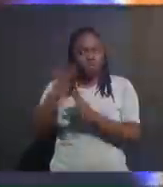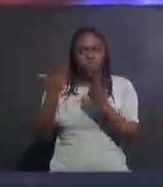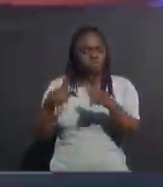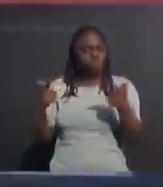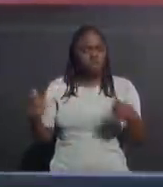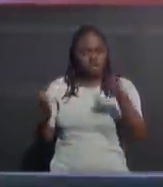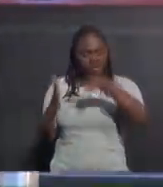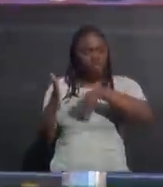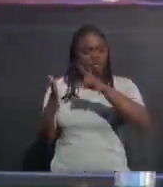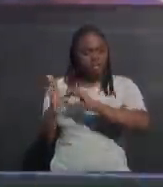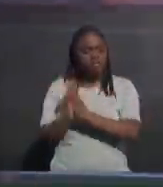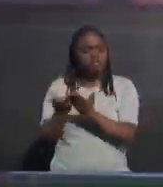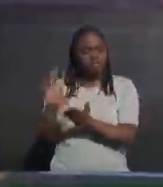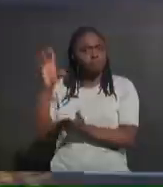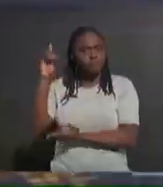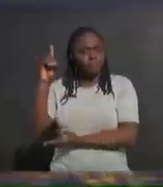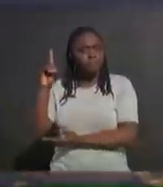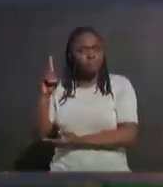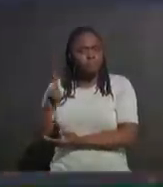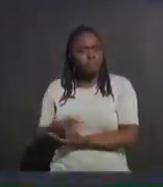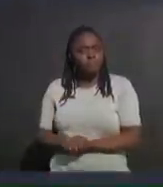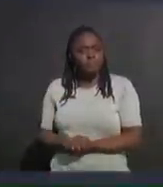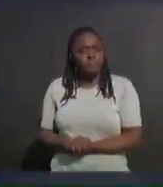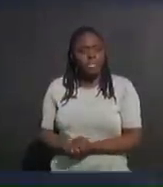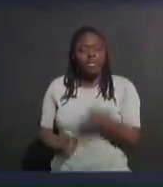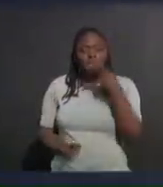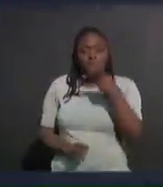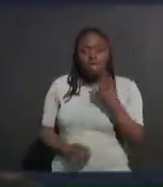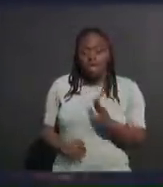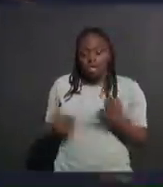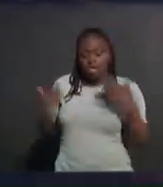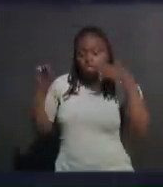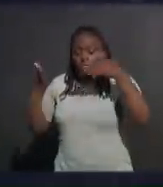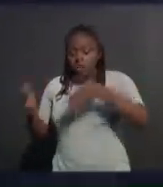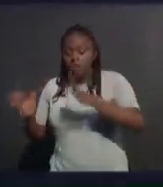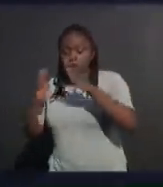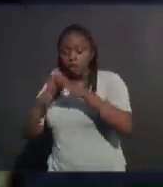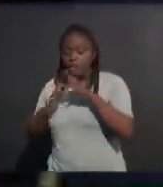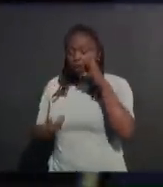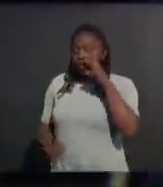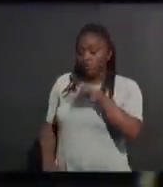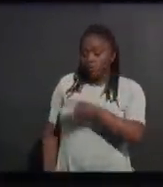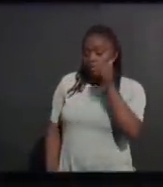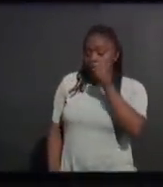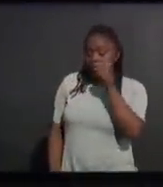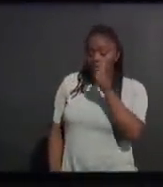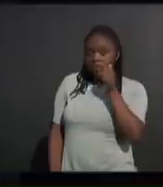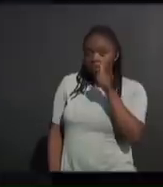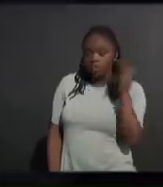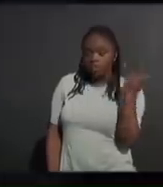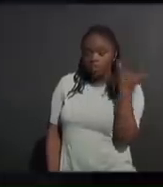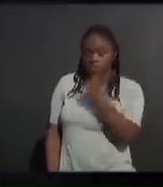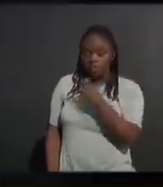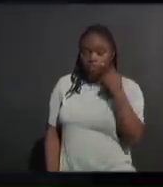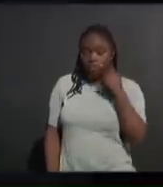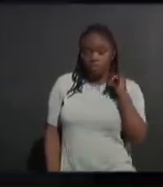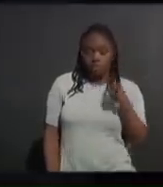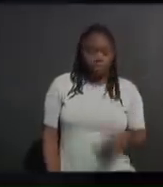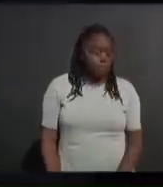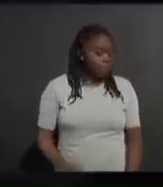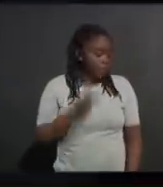história de Sansão, é muito engraçada. Porque fala assim, chegando Sansão em Gaza, olhou uma mulher e disse para o seu pai: eu quero